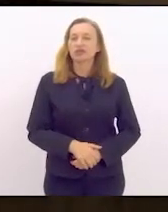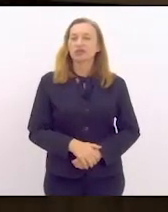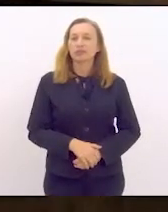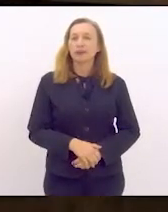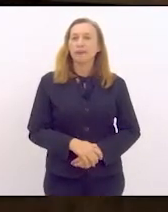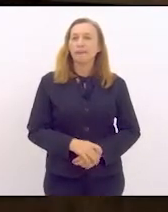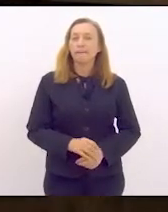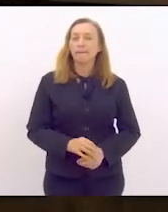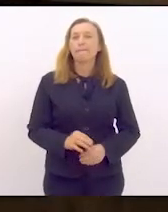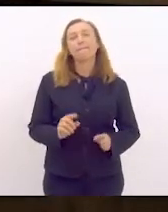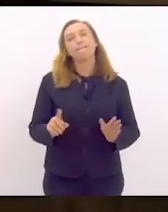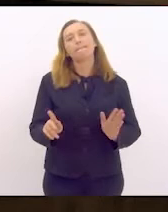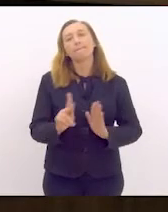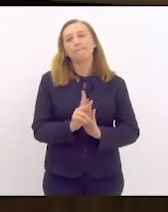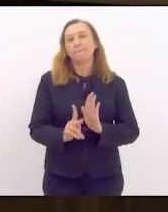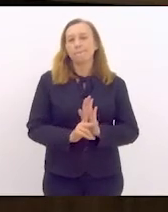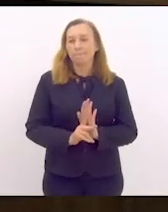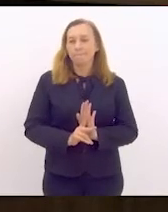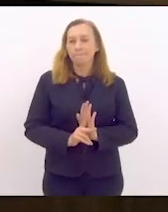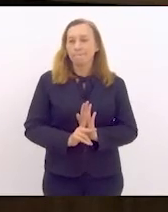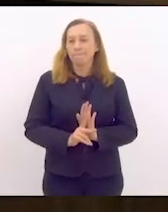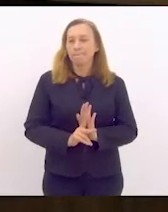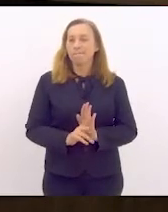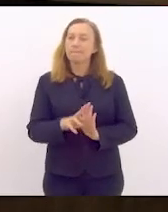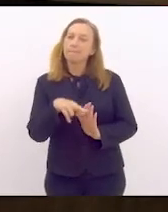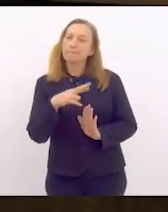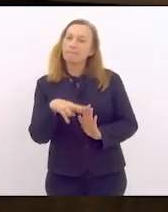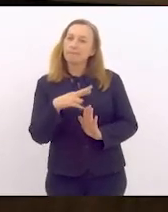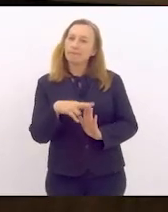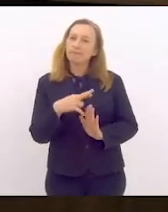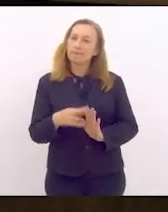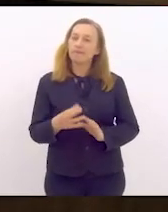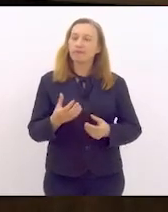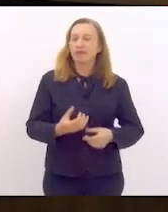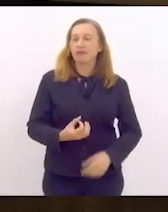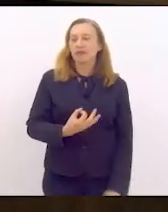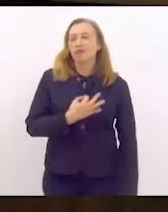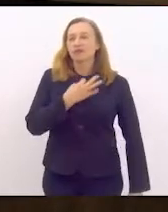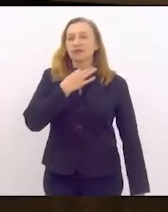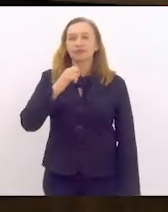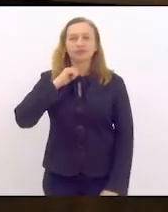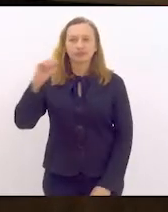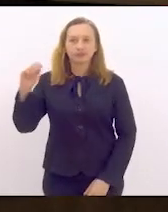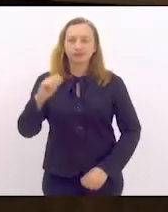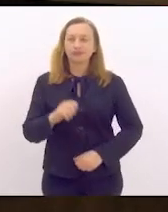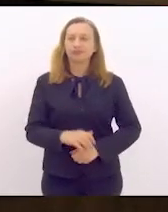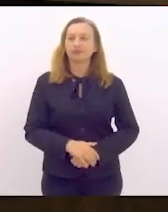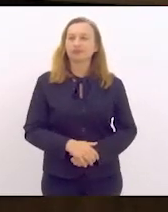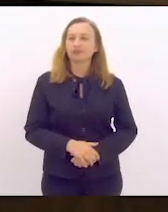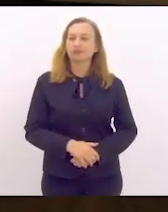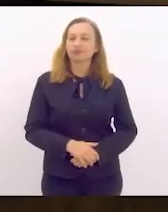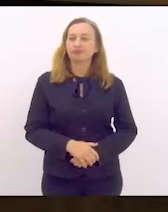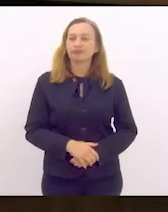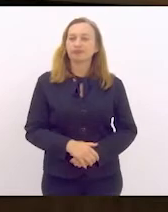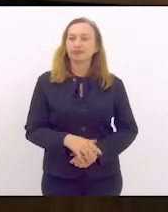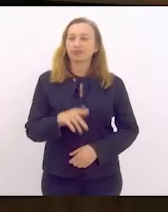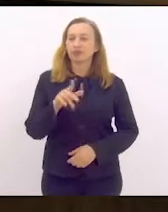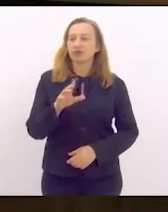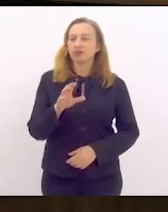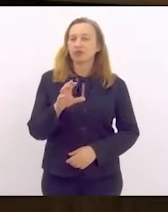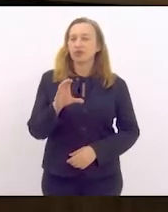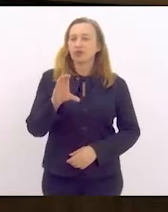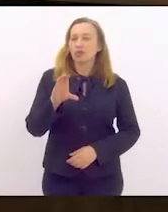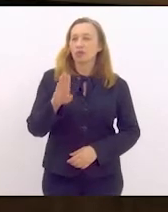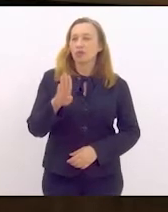Muito bem, esse projeto concede, de resolução, concede a medalha Tiradentes e seu respectivo diploma ao Bloco